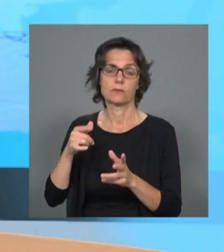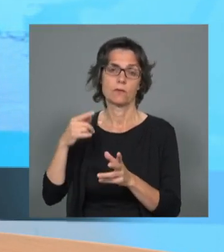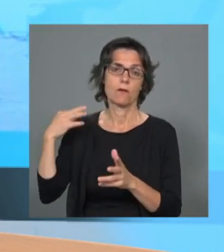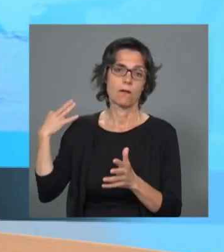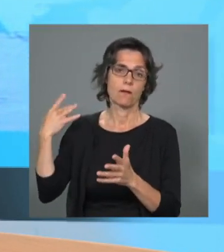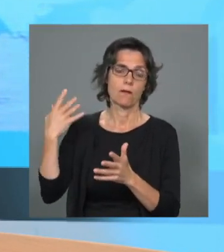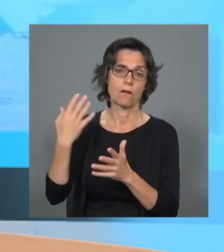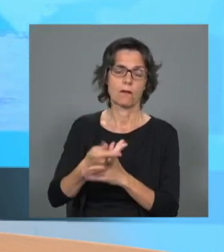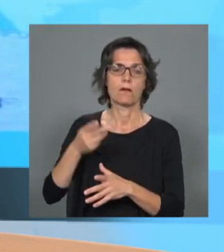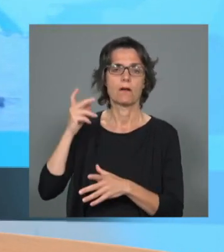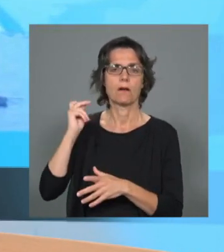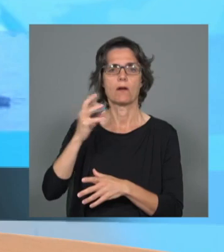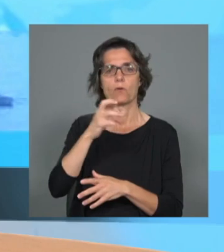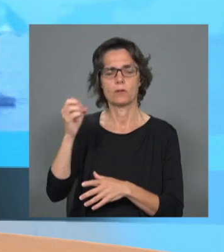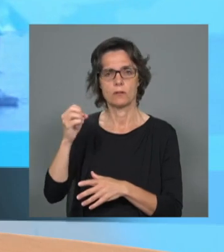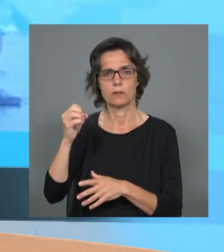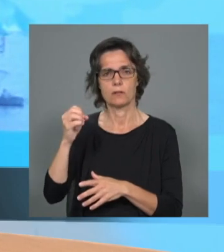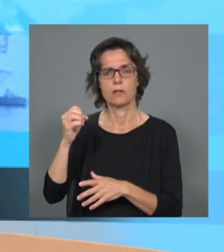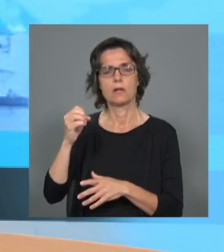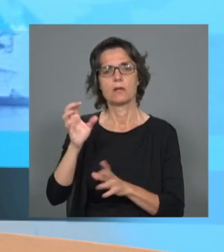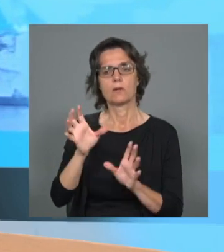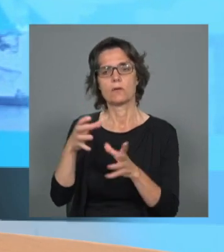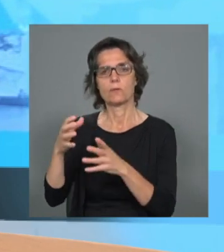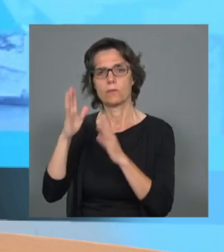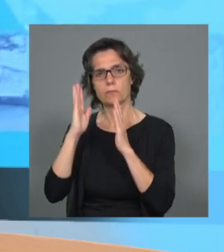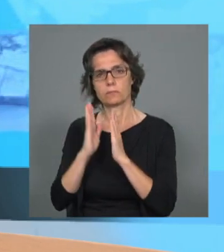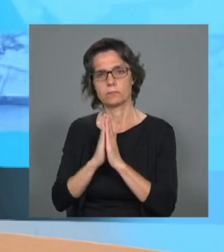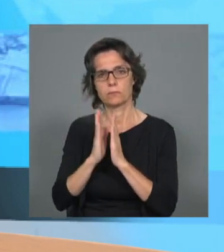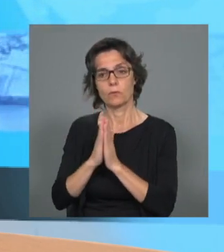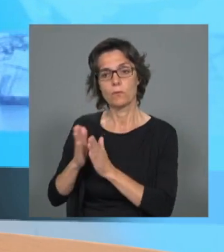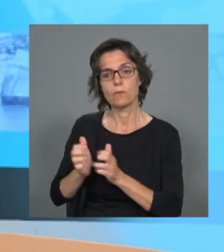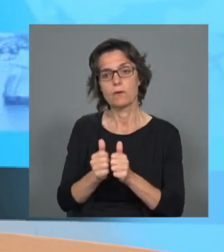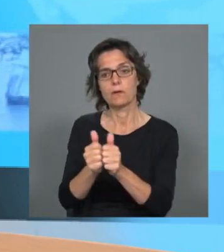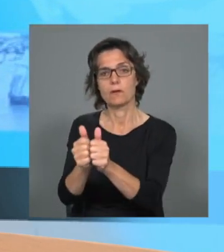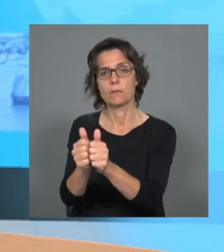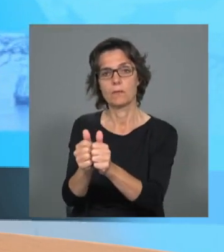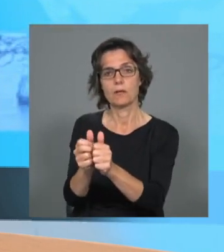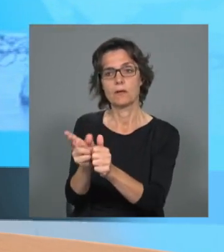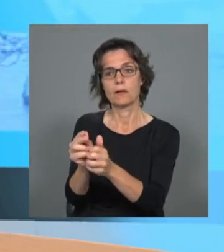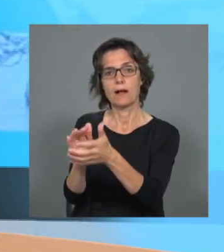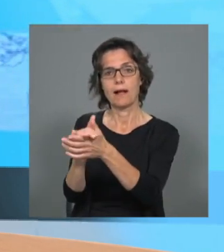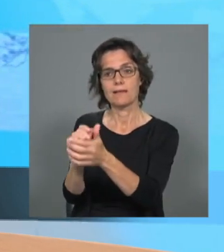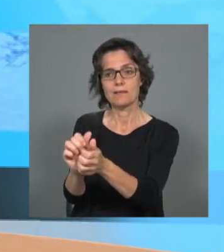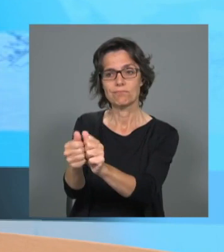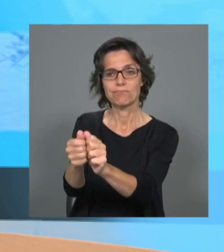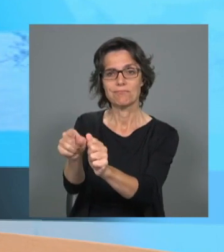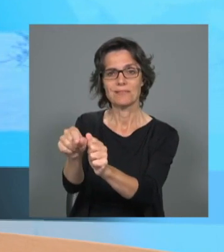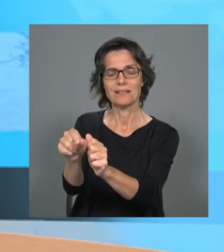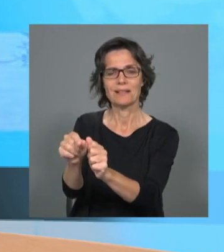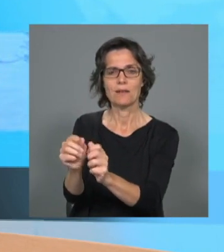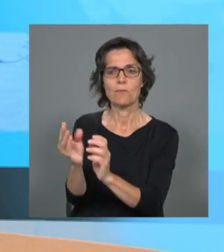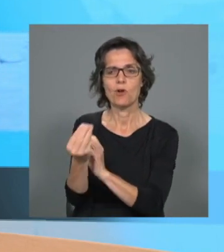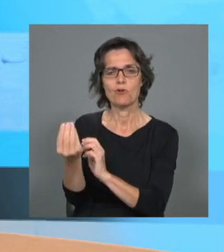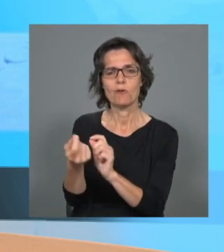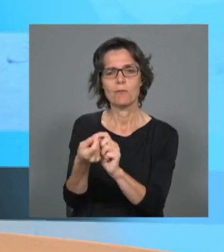Nossa Senhora, um caminho de igreja que transforma casais e toca os jovens. Há agora um filme que nos desafia